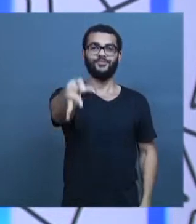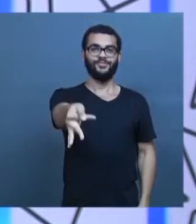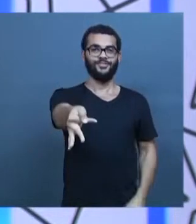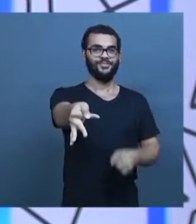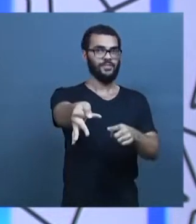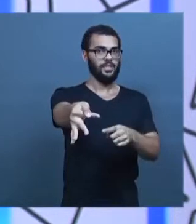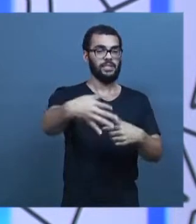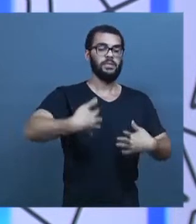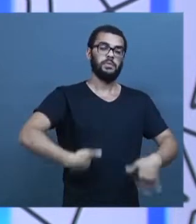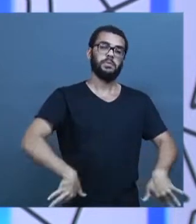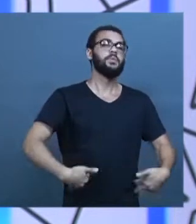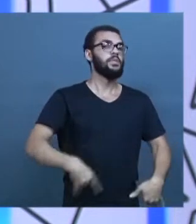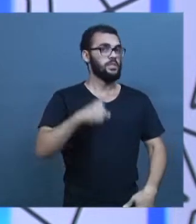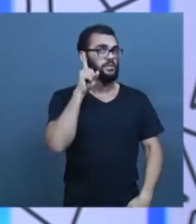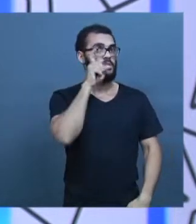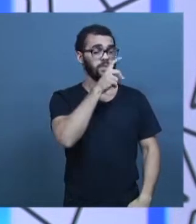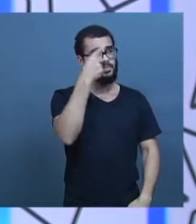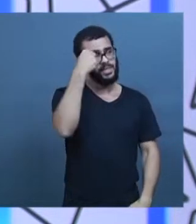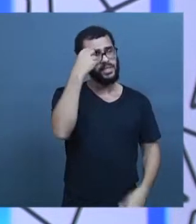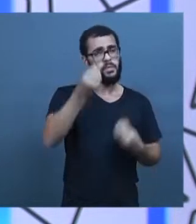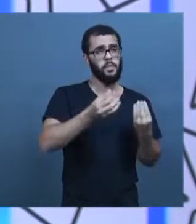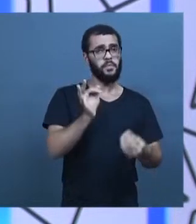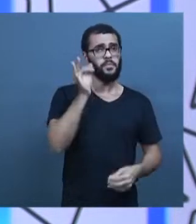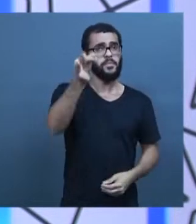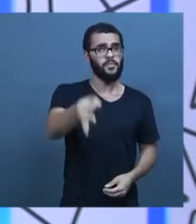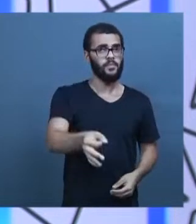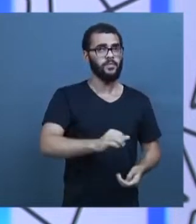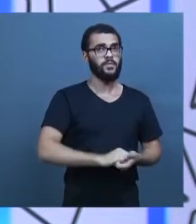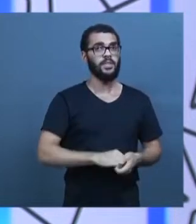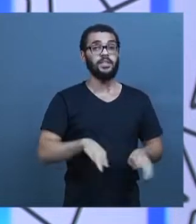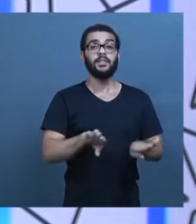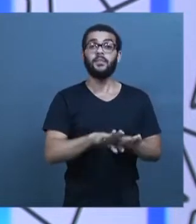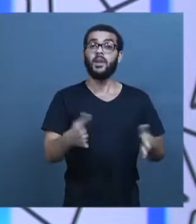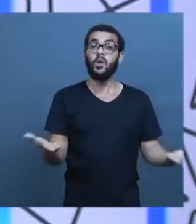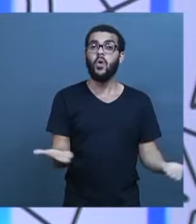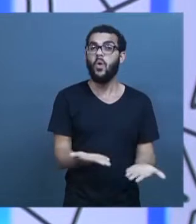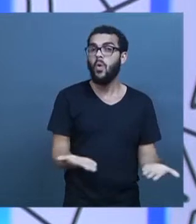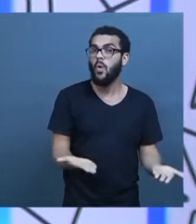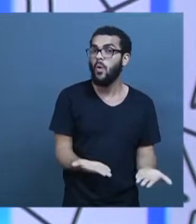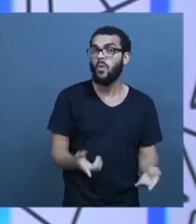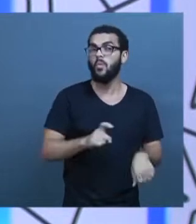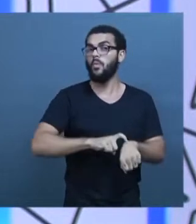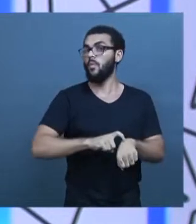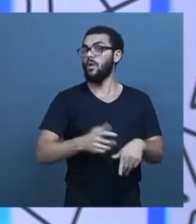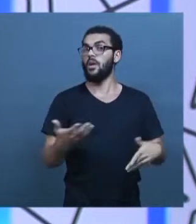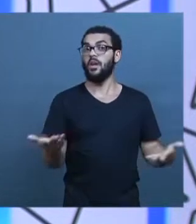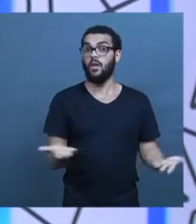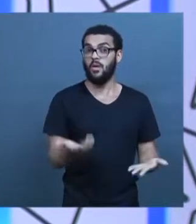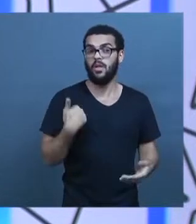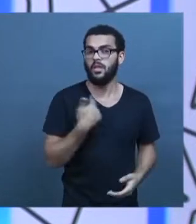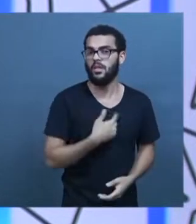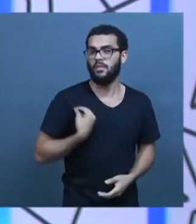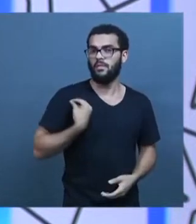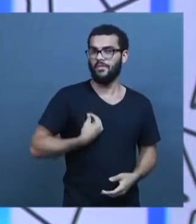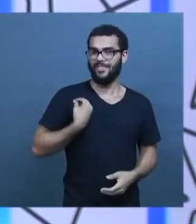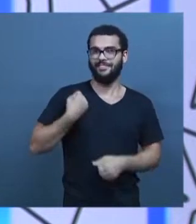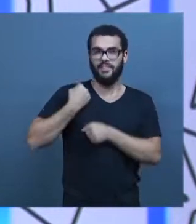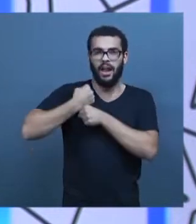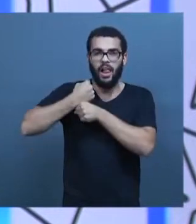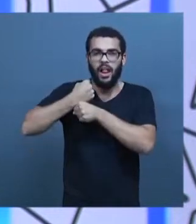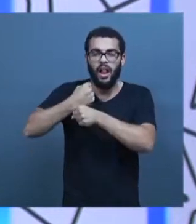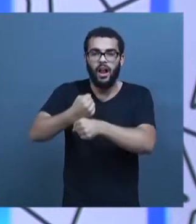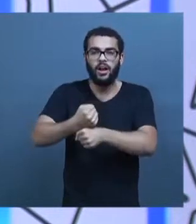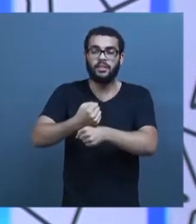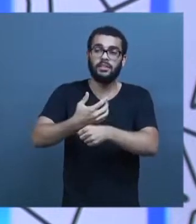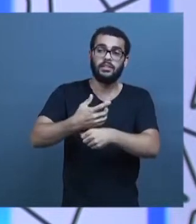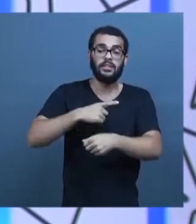extremamente difícil. E principalmente nos momentos que nós estamos vivendo nos últimos anos no nosso país, em que nós temos uma